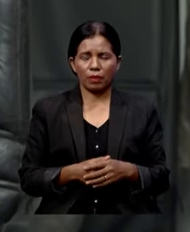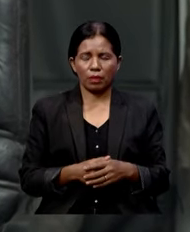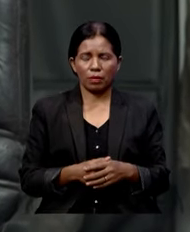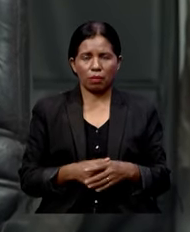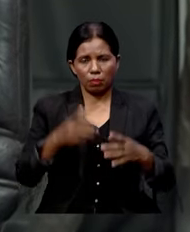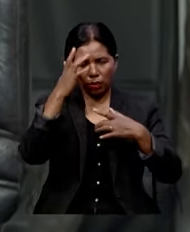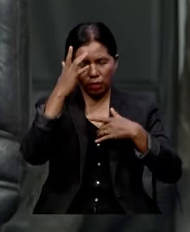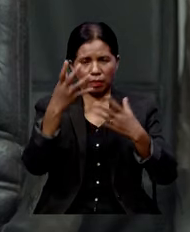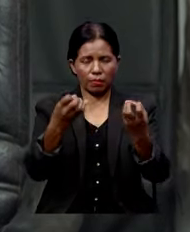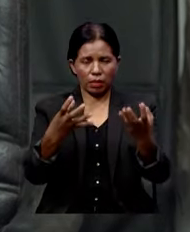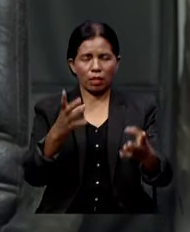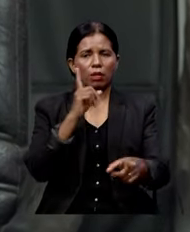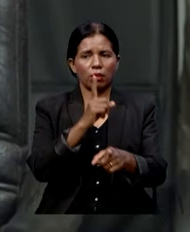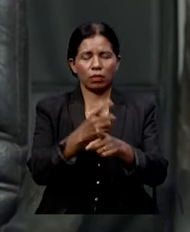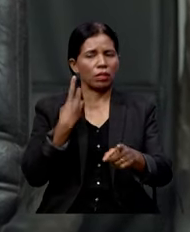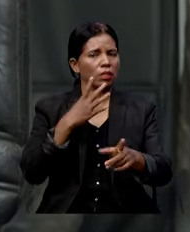complicado ite a kutu hati ne kata